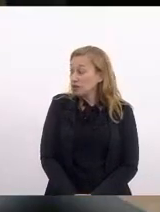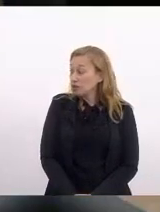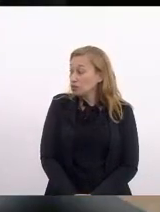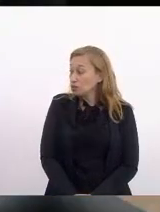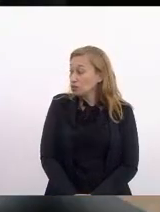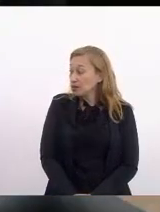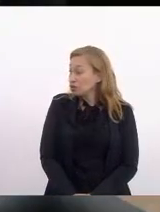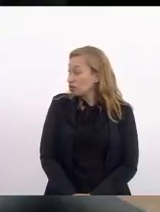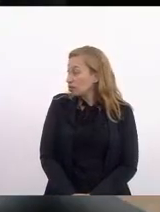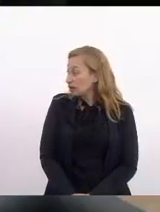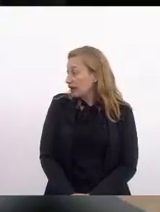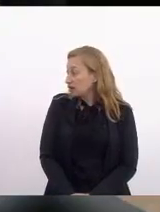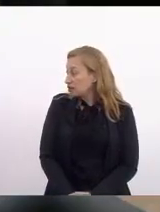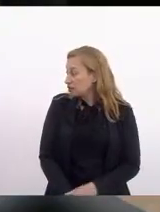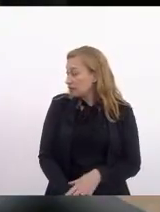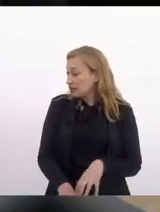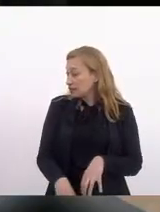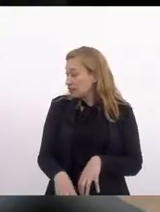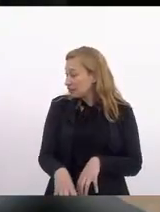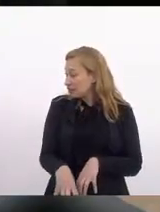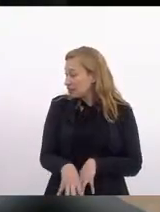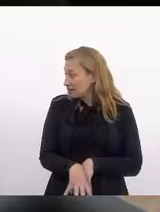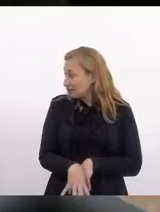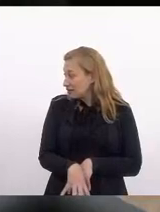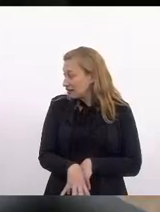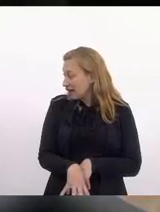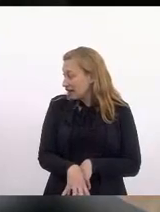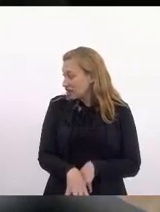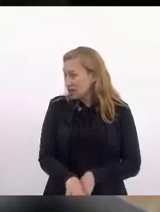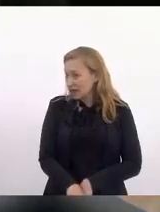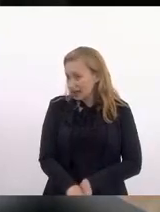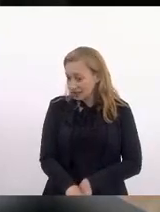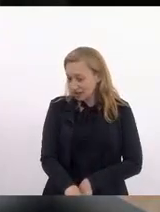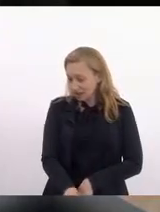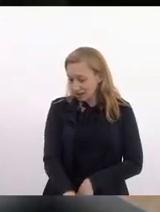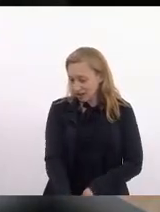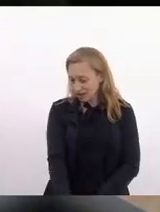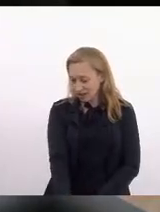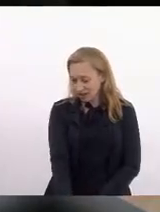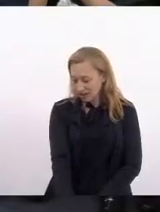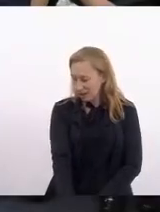E aí E aí